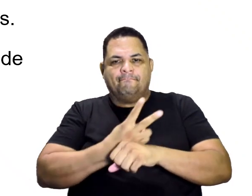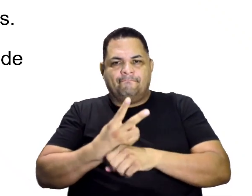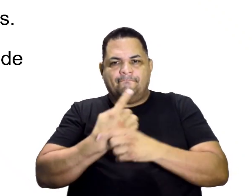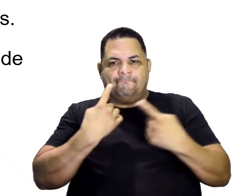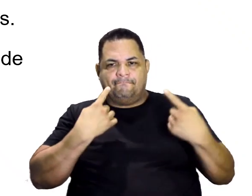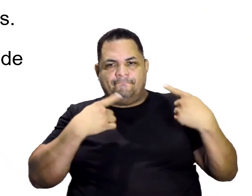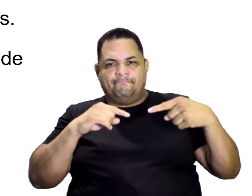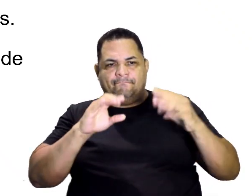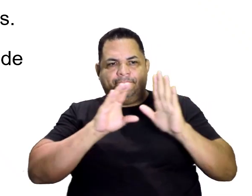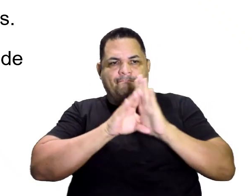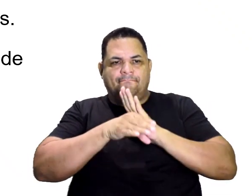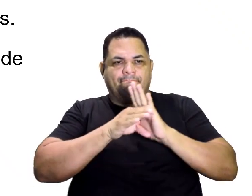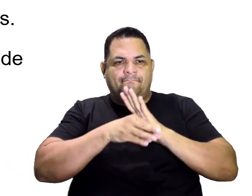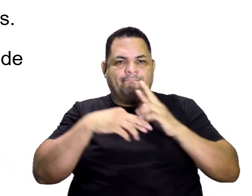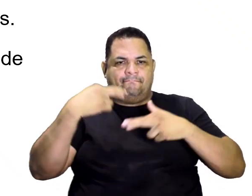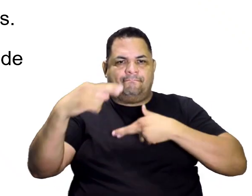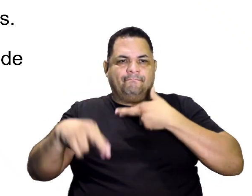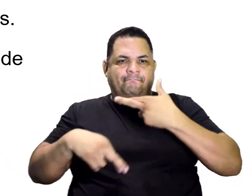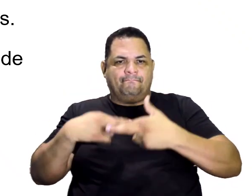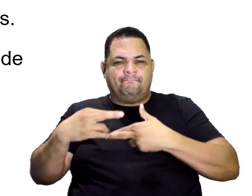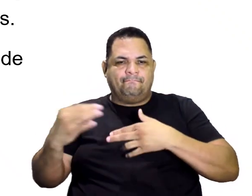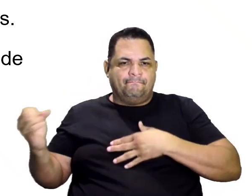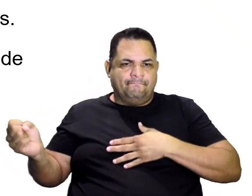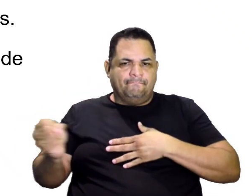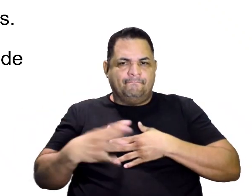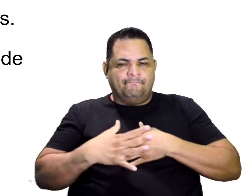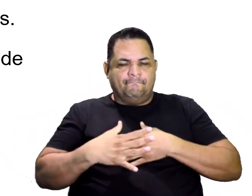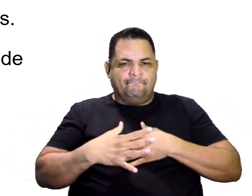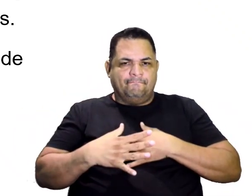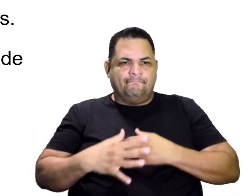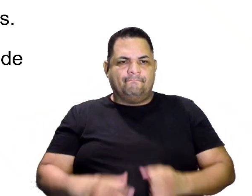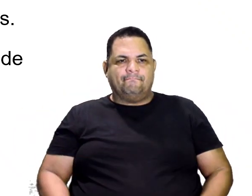se opor aos conceitos do